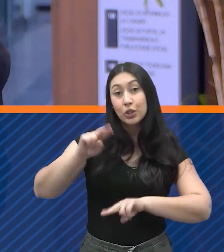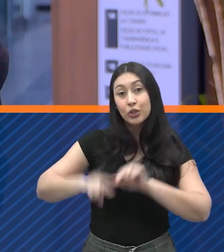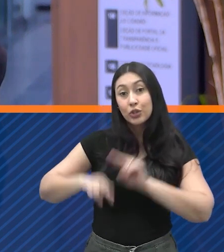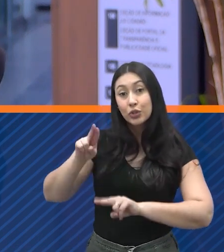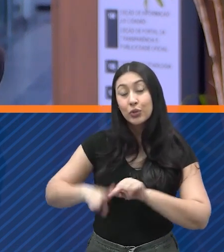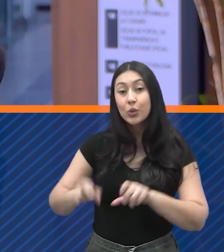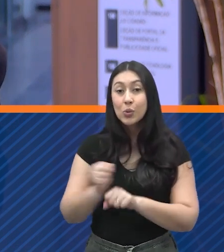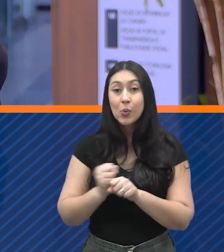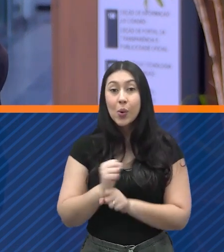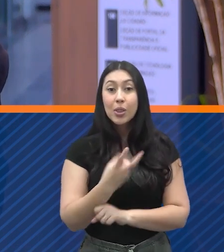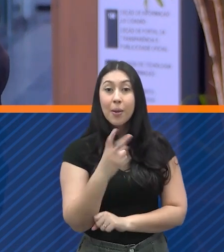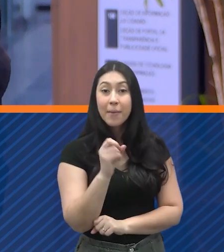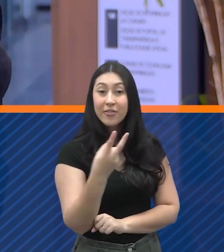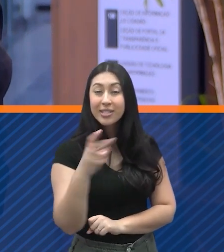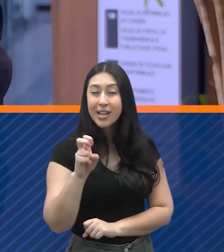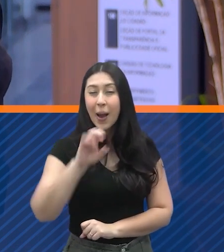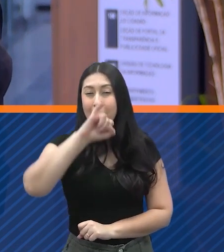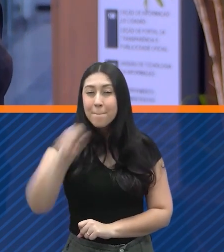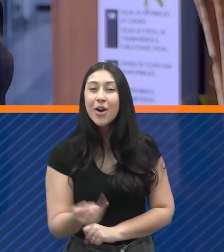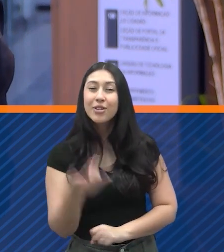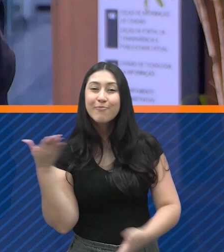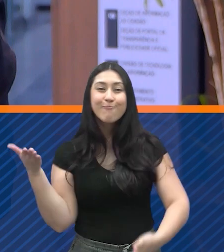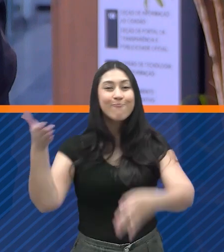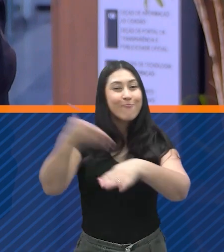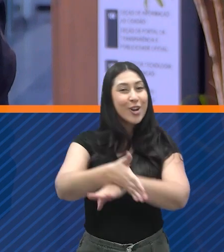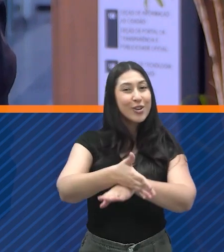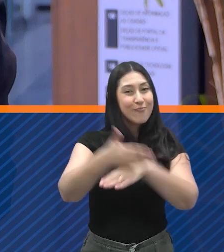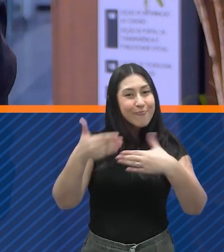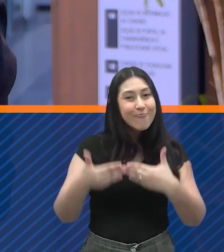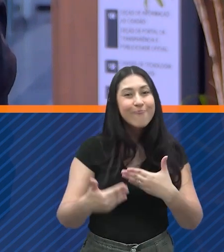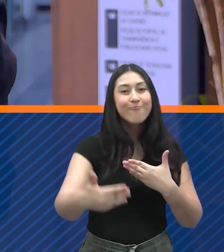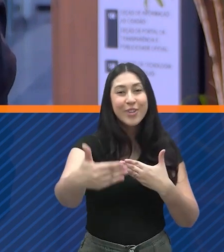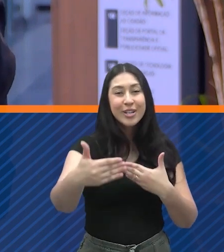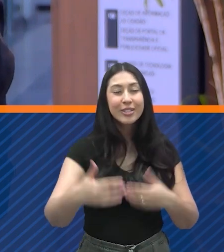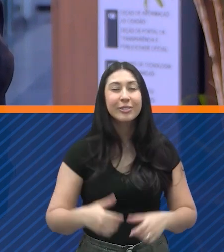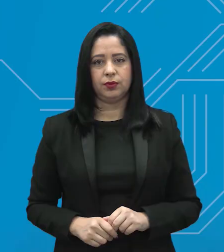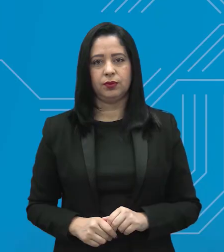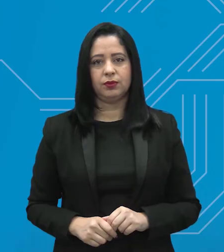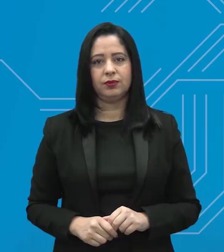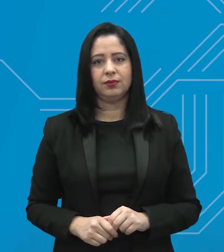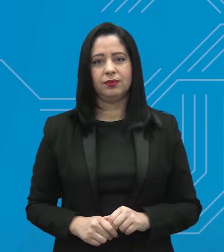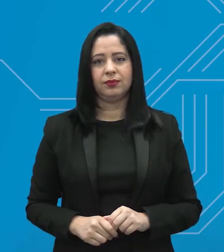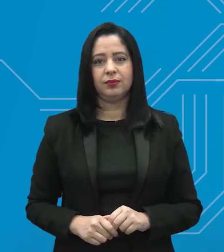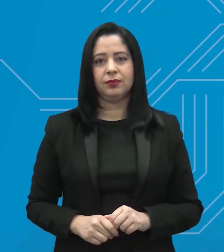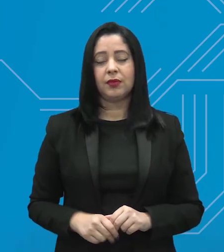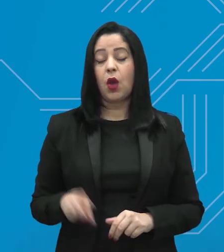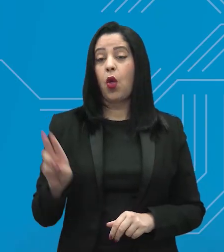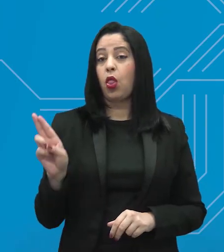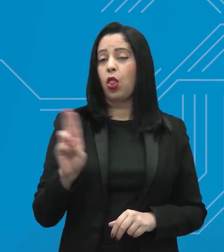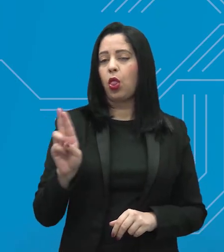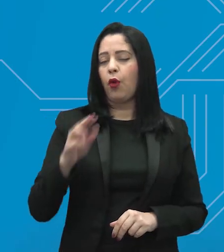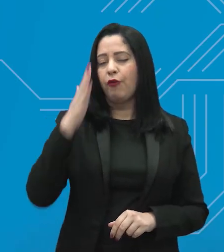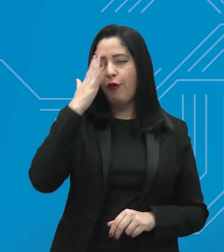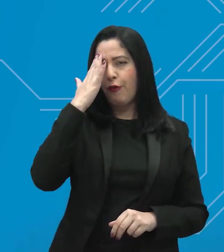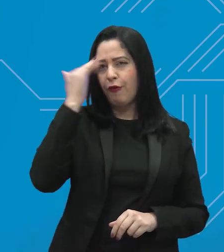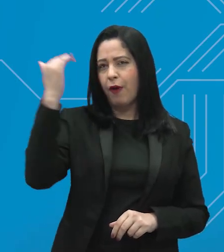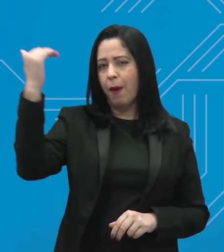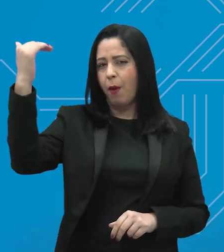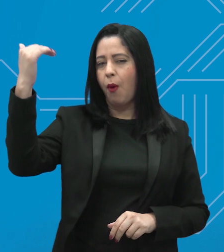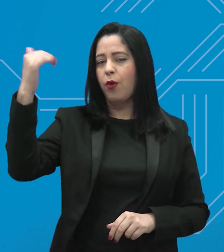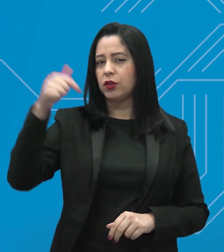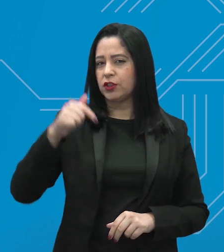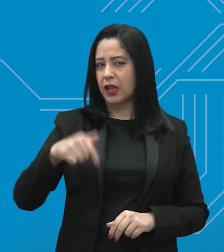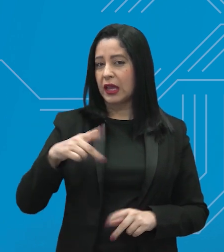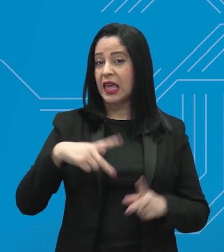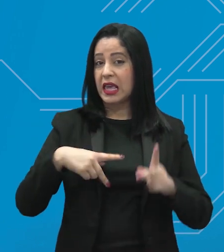2025. Então, não perca a chance de dar o primeiro passo para uma trajetória de sucesso. Um dos nomes mais importantes da